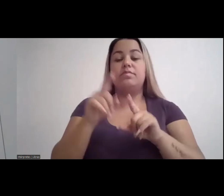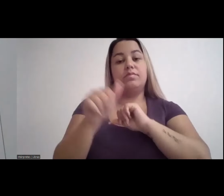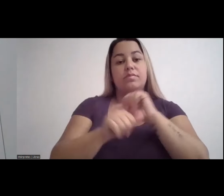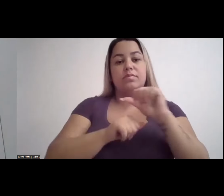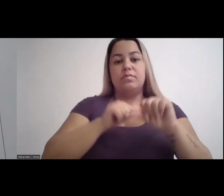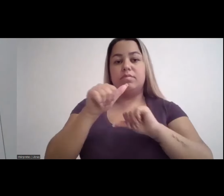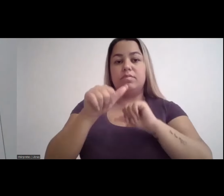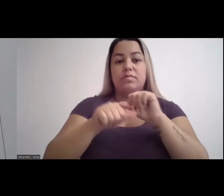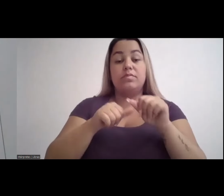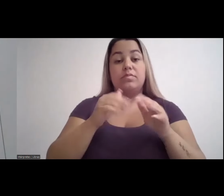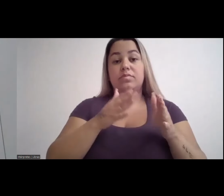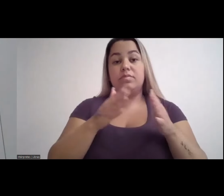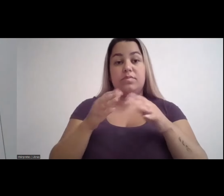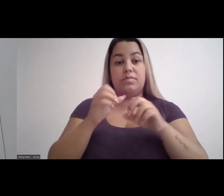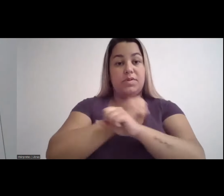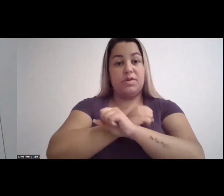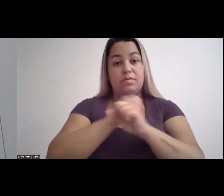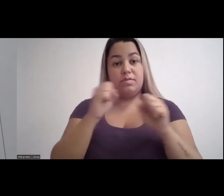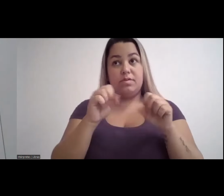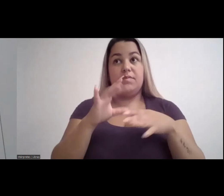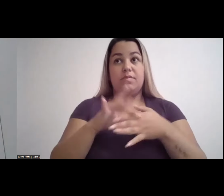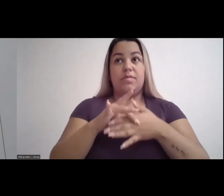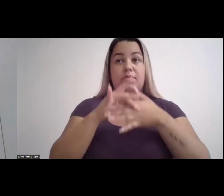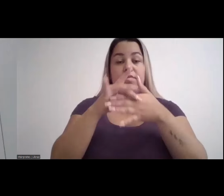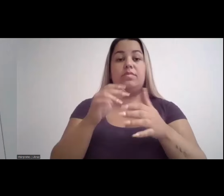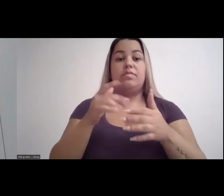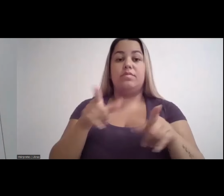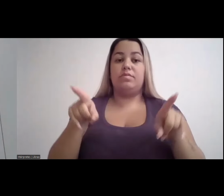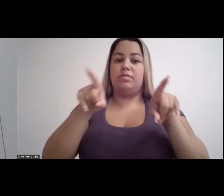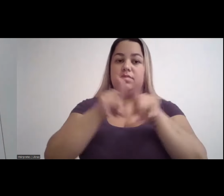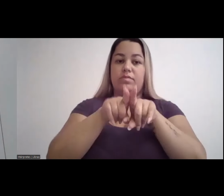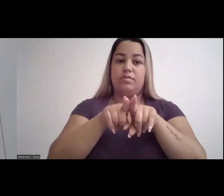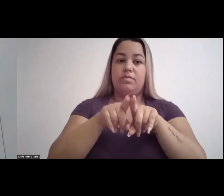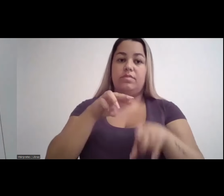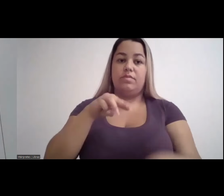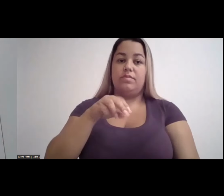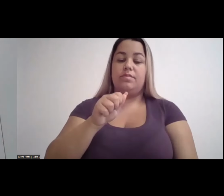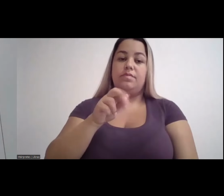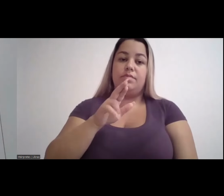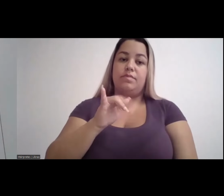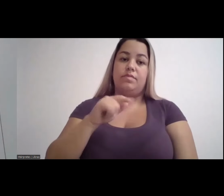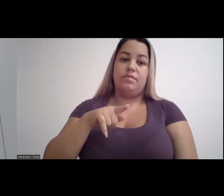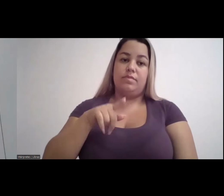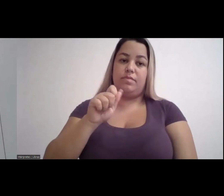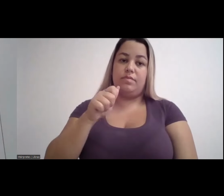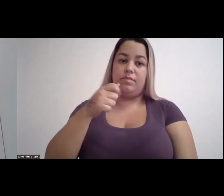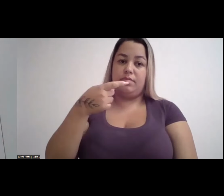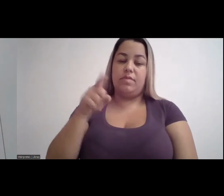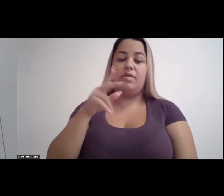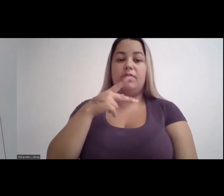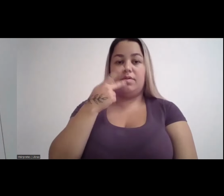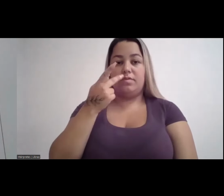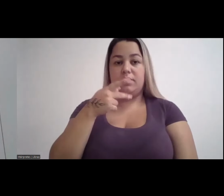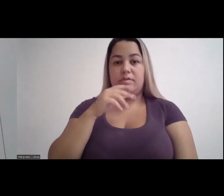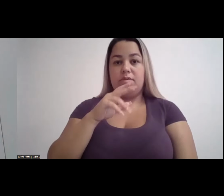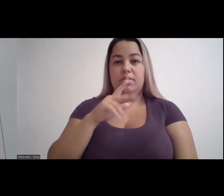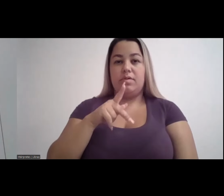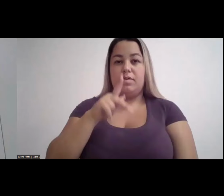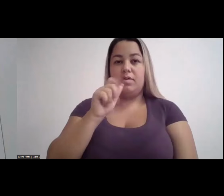esse processo possível, que está liderando esse projeto em parceria com a equipe de Maringá. E já mencionei aqui o nome da Kawara, a